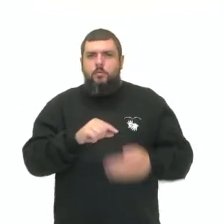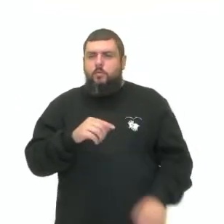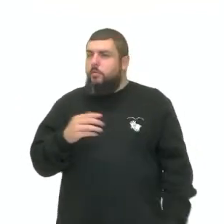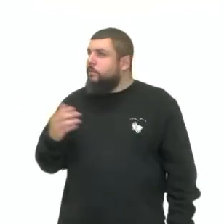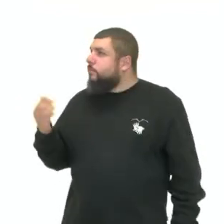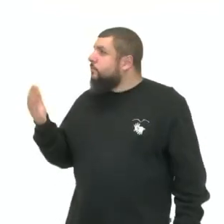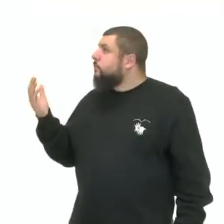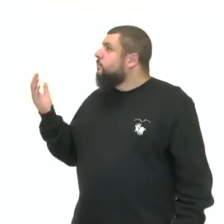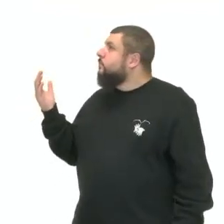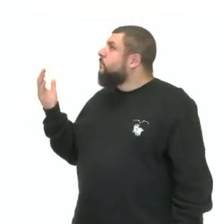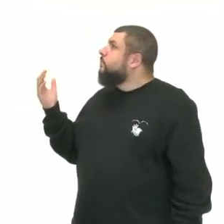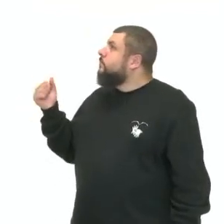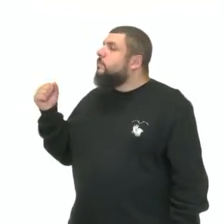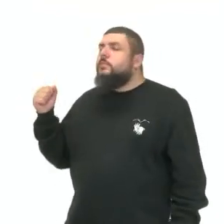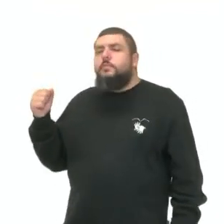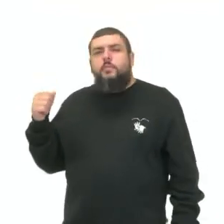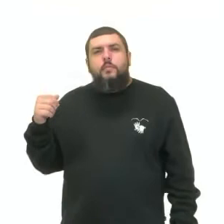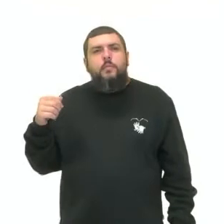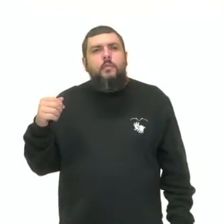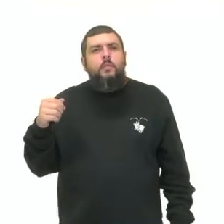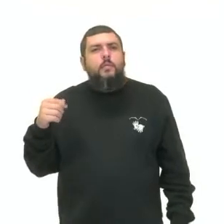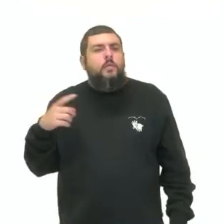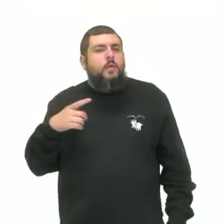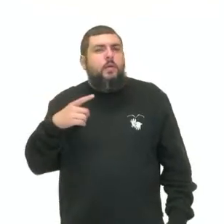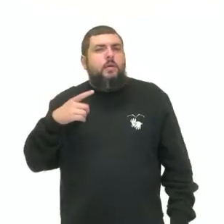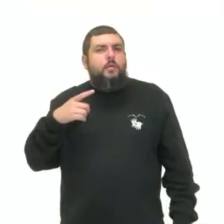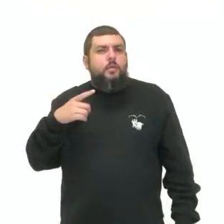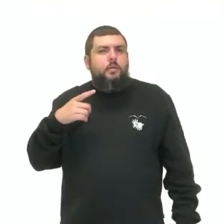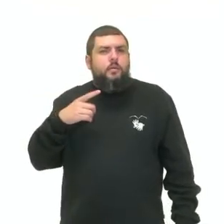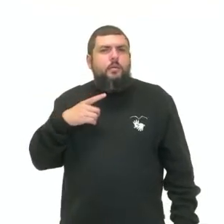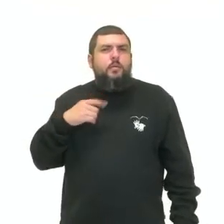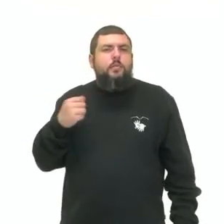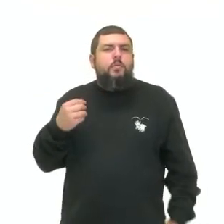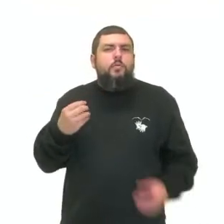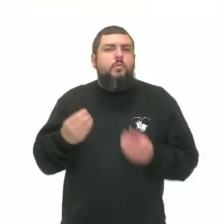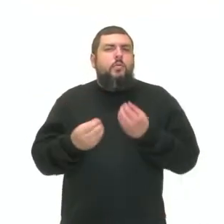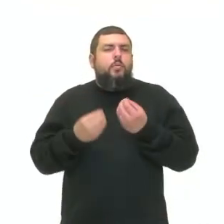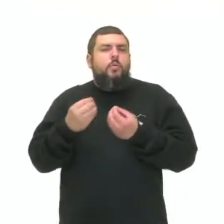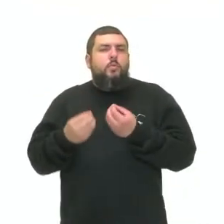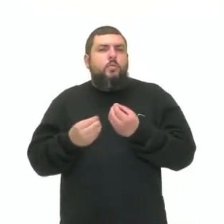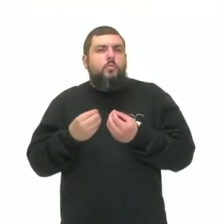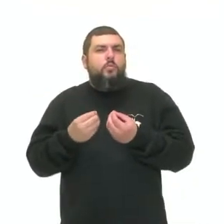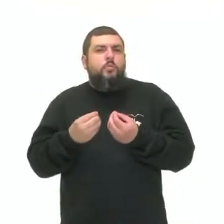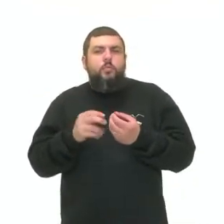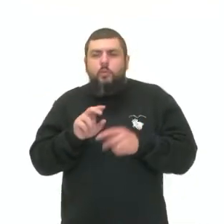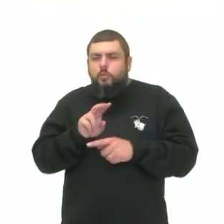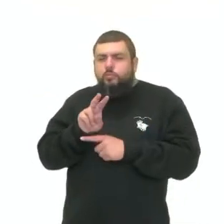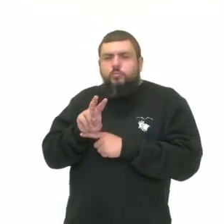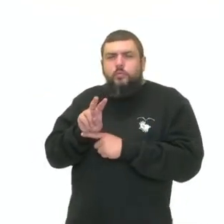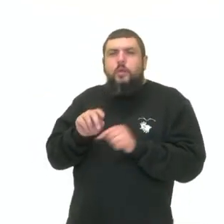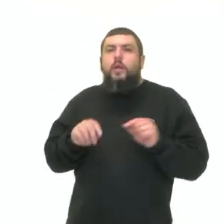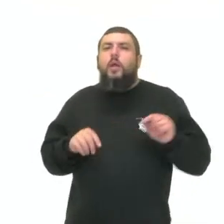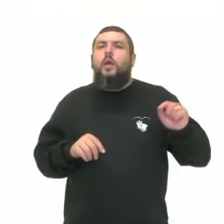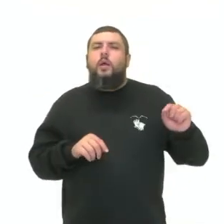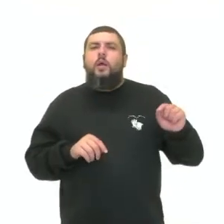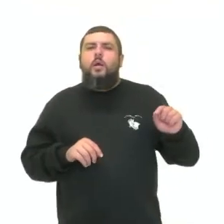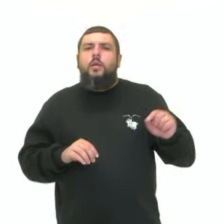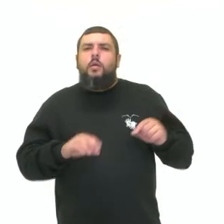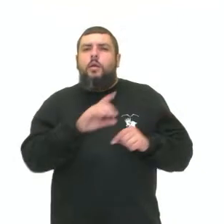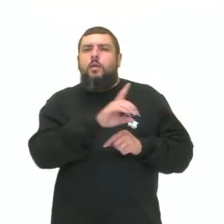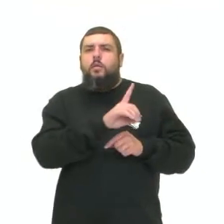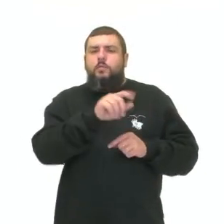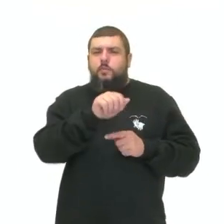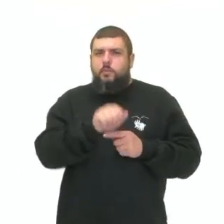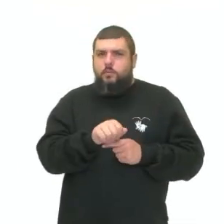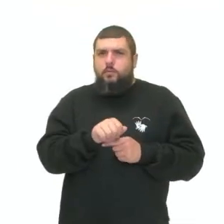nós vimos o quê? Que ela foi apadrinhada por Carlos Drummond de Andrade. Então, ela publicou o primeiro livro,